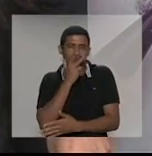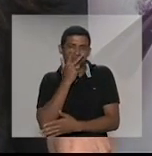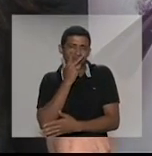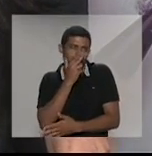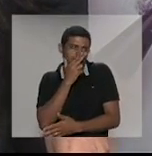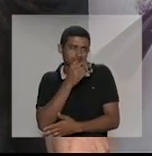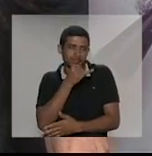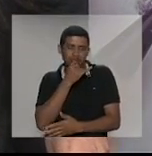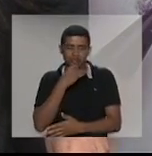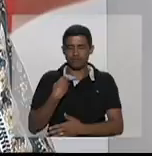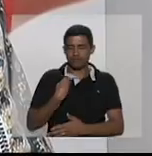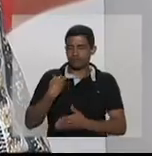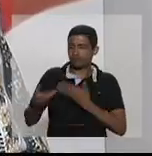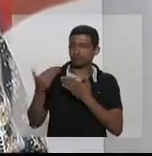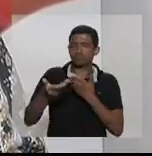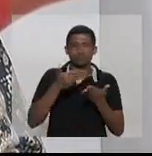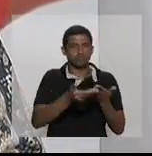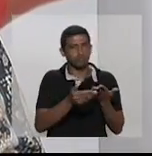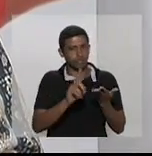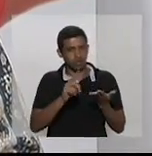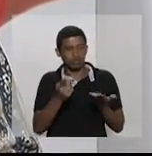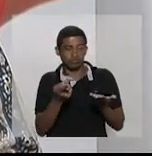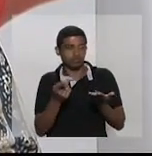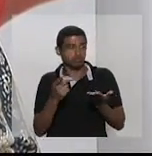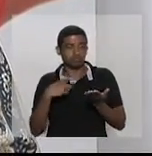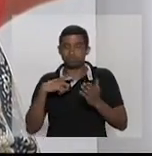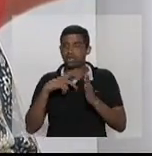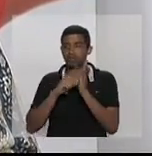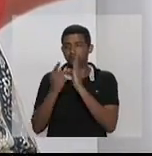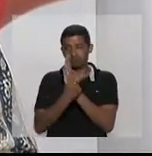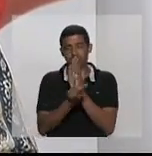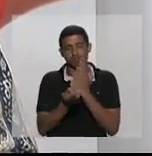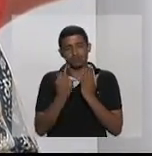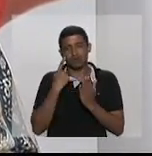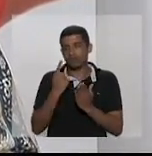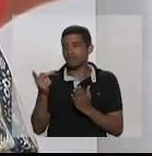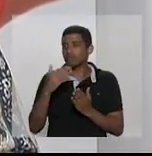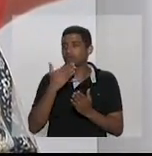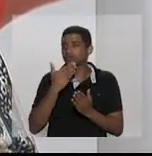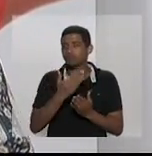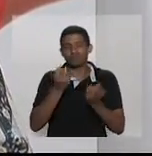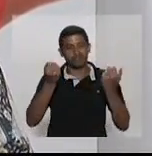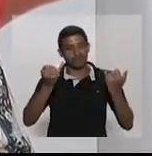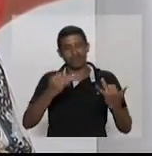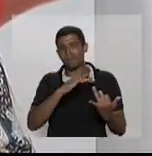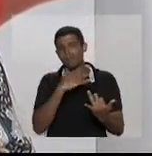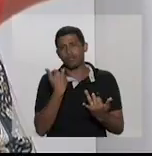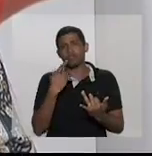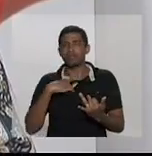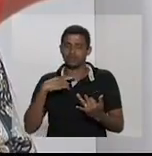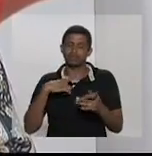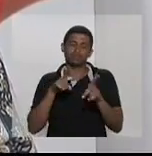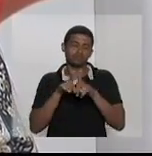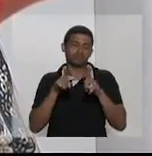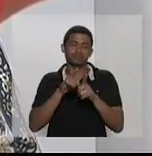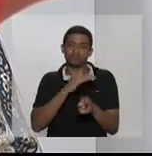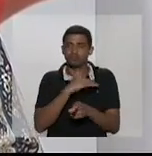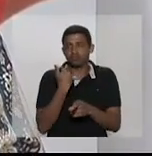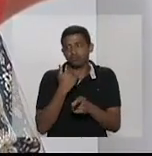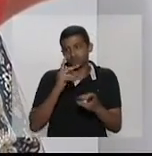nossa vida? Tem a metáfora, né, para essas possíveis mortes espirituais, mas também para a morte